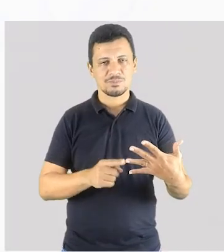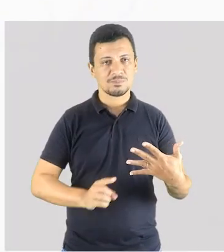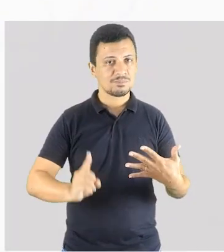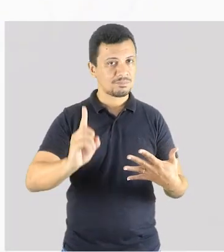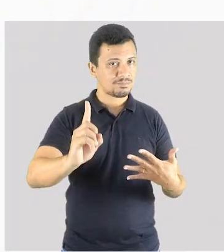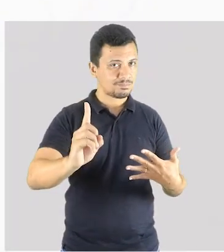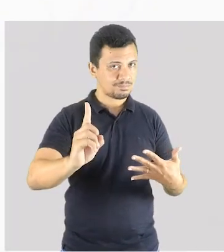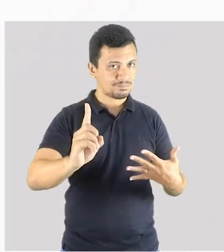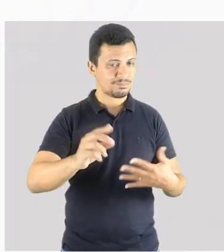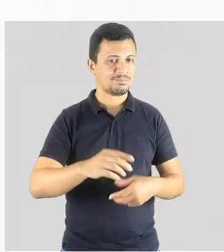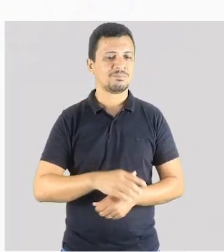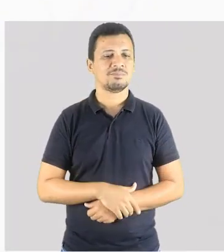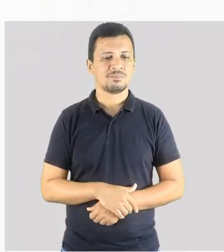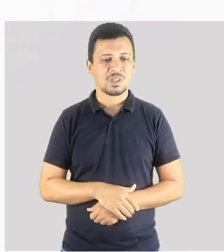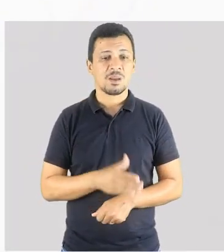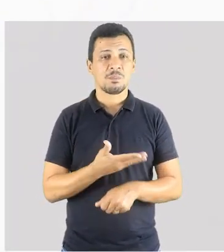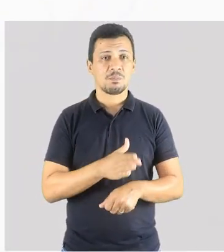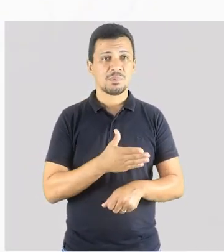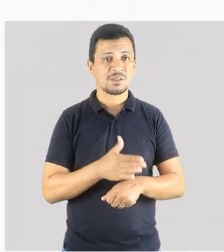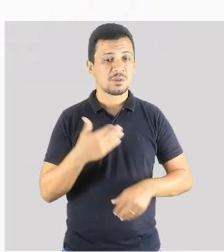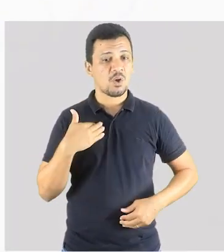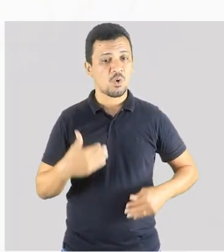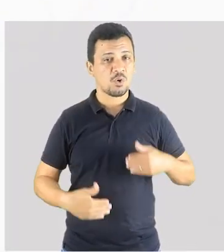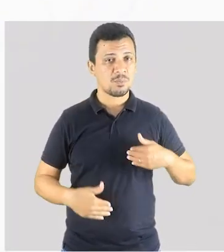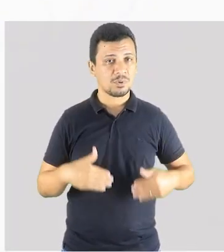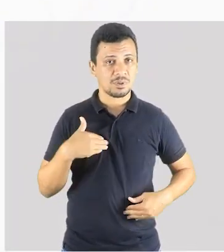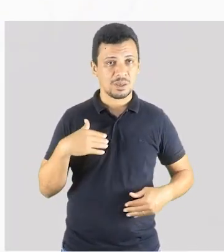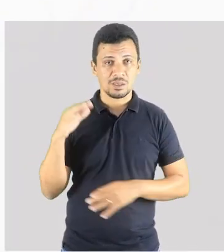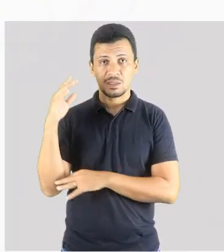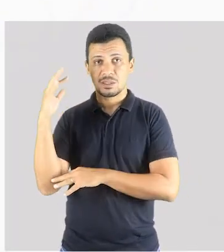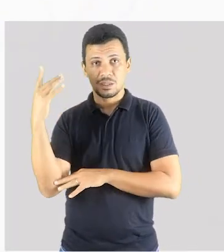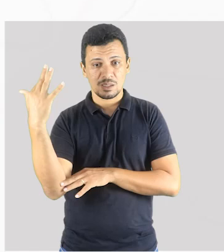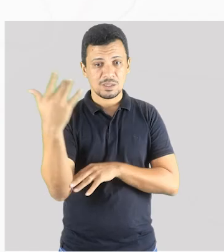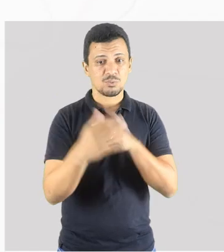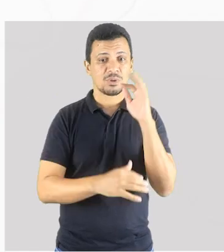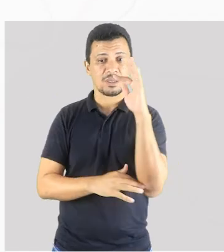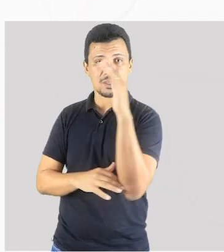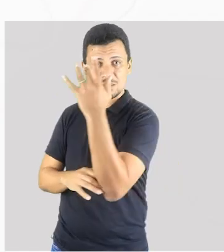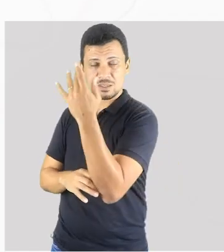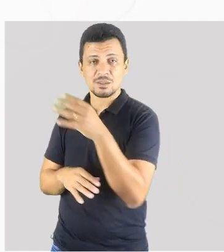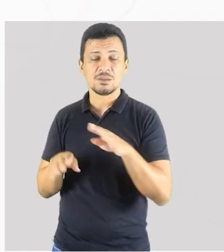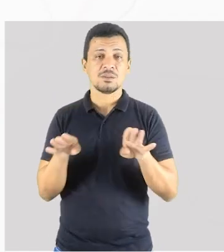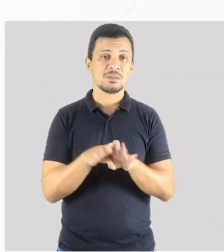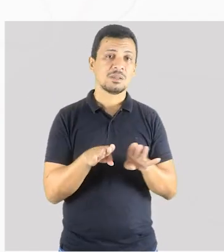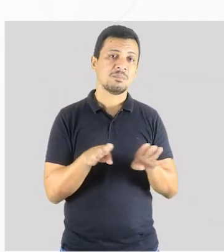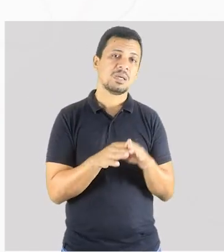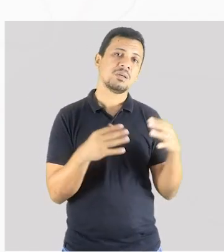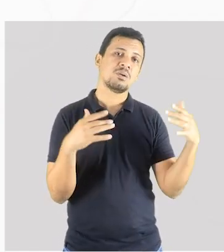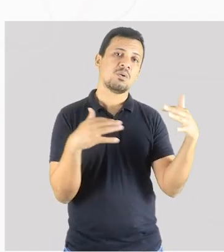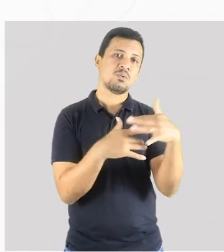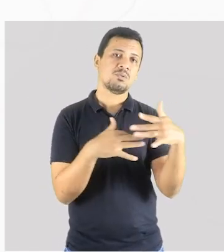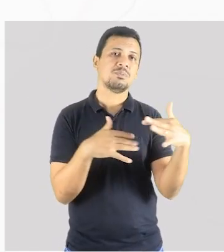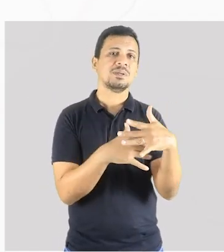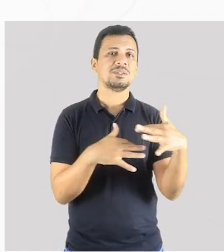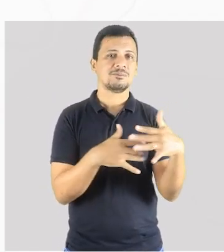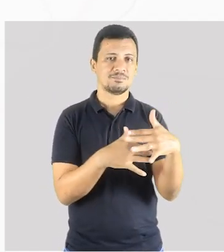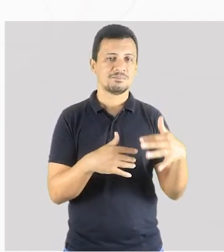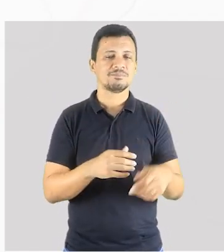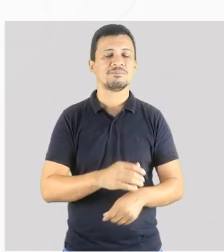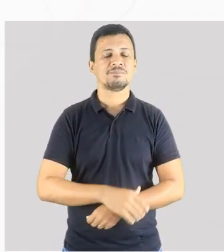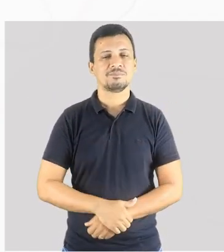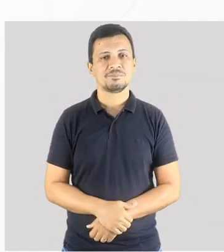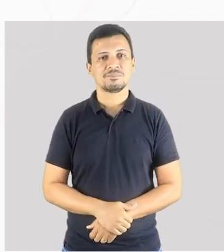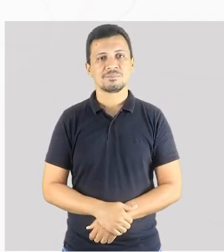resposta correta é a letra D, práticas corporais de aventura urbanas e práticas corporais